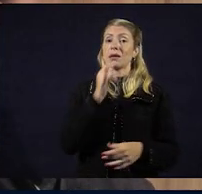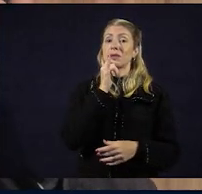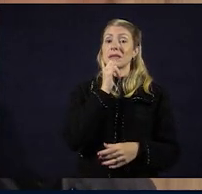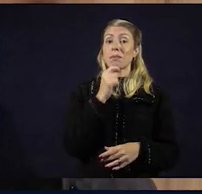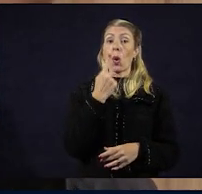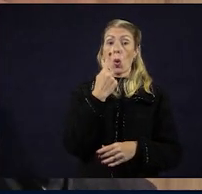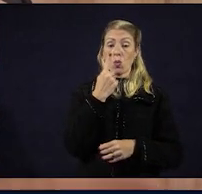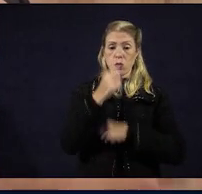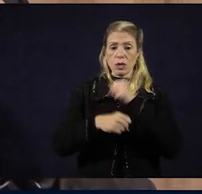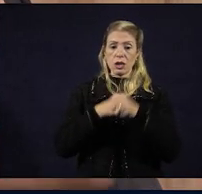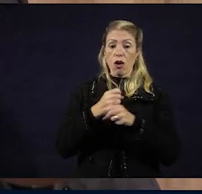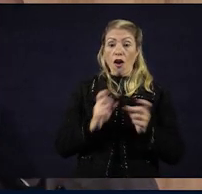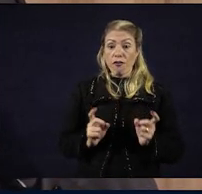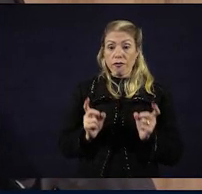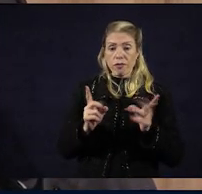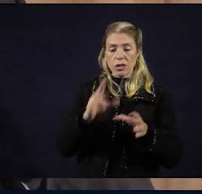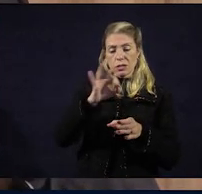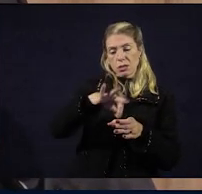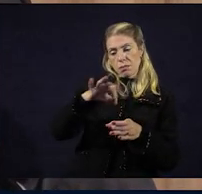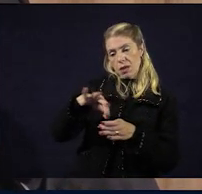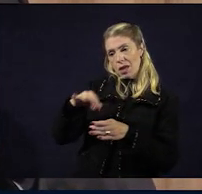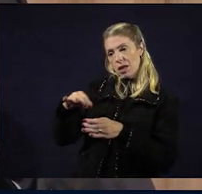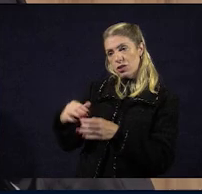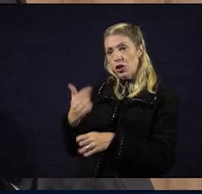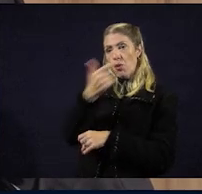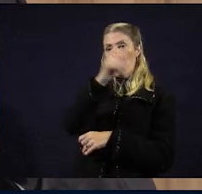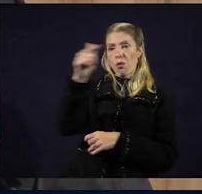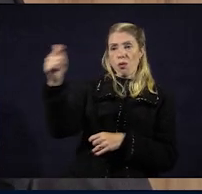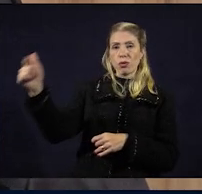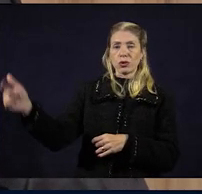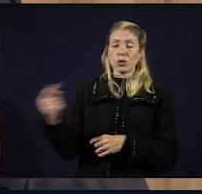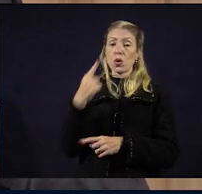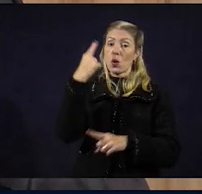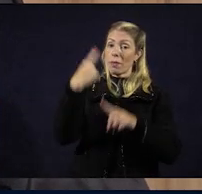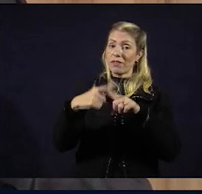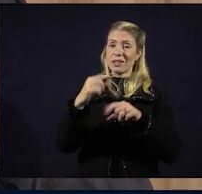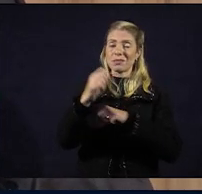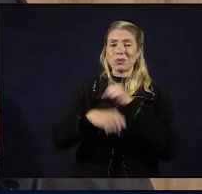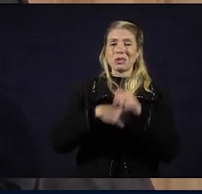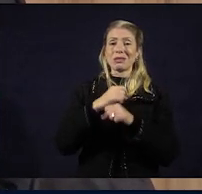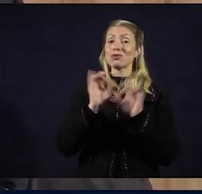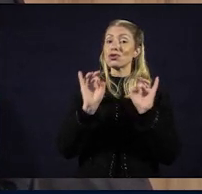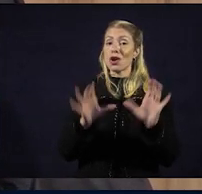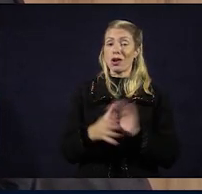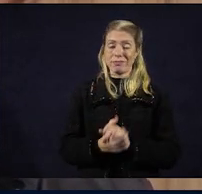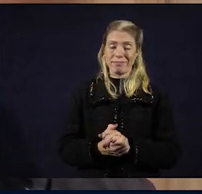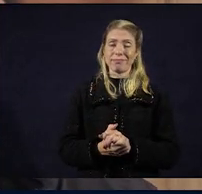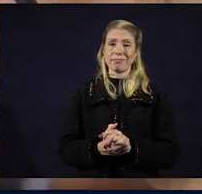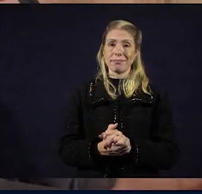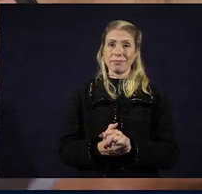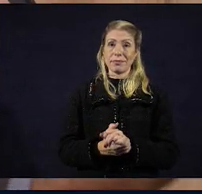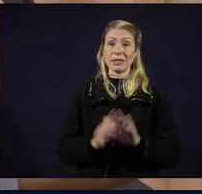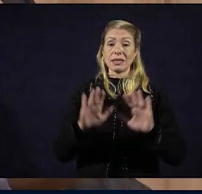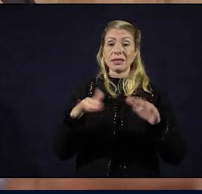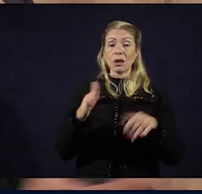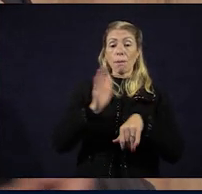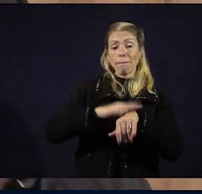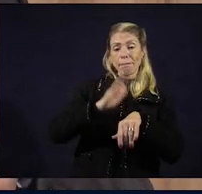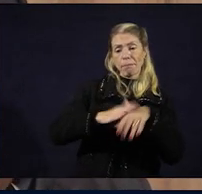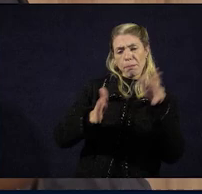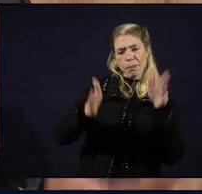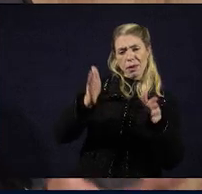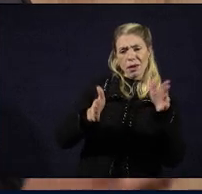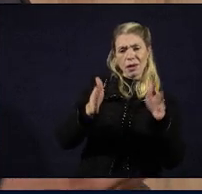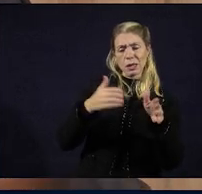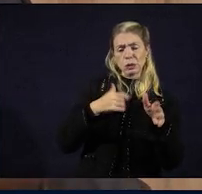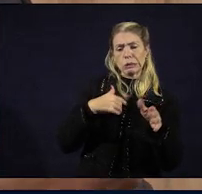ano eu vendo a semente para quem vai plantar soja uma vez por ano né então e aí eu tenho um período que eu só produzo